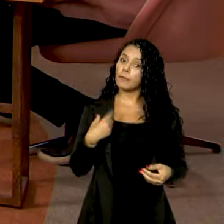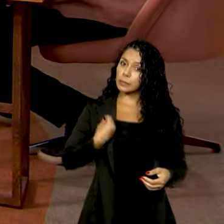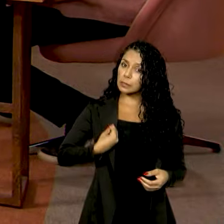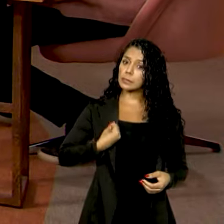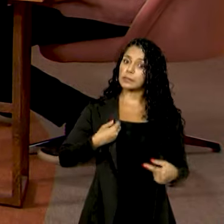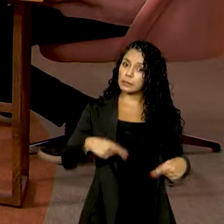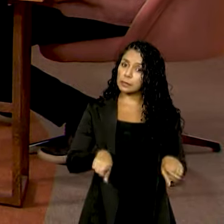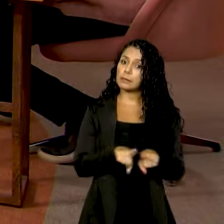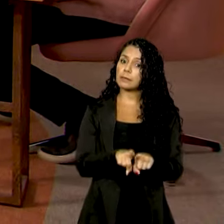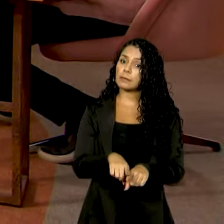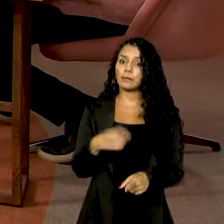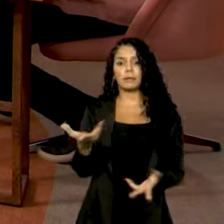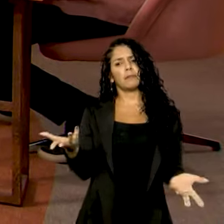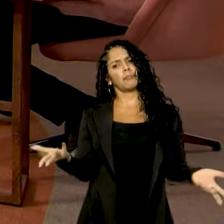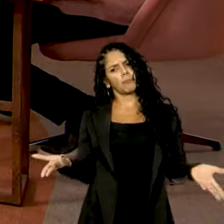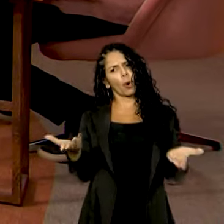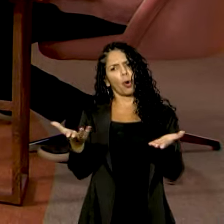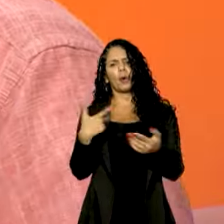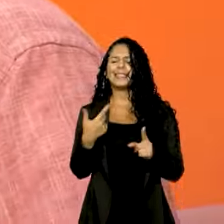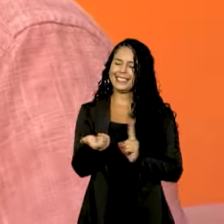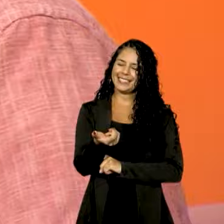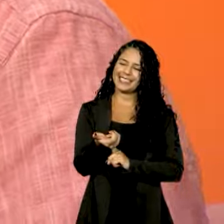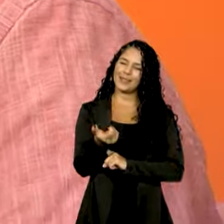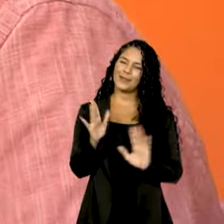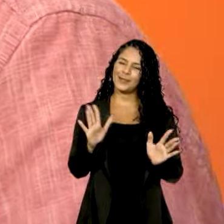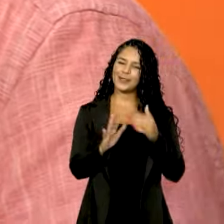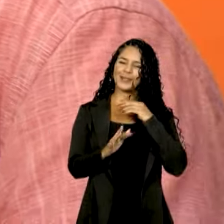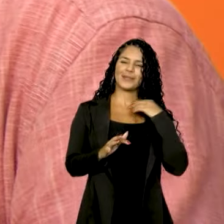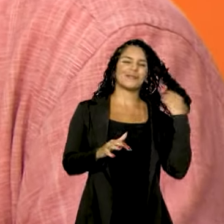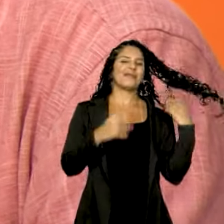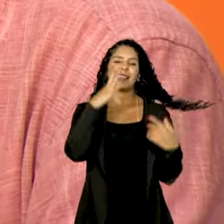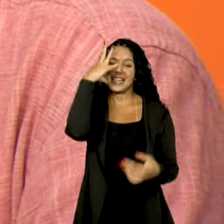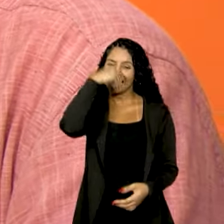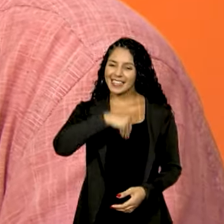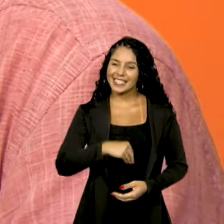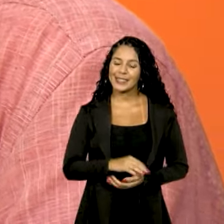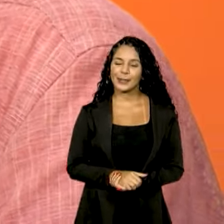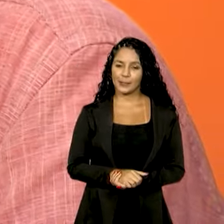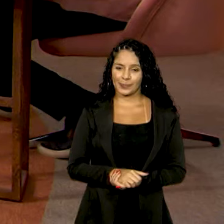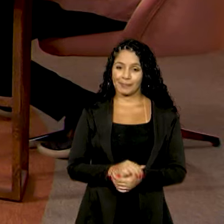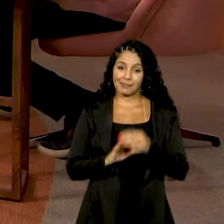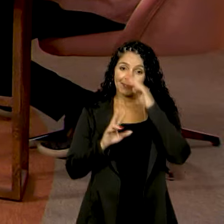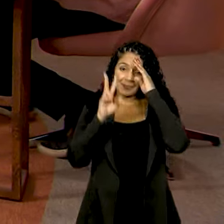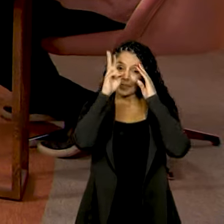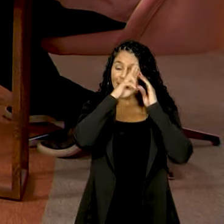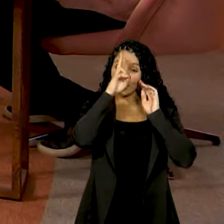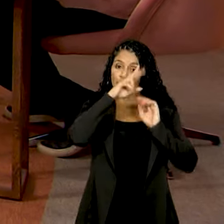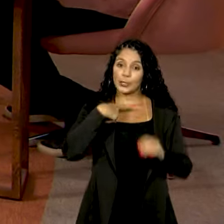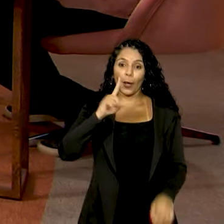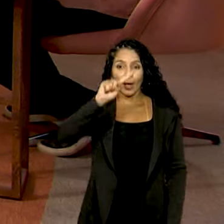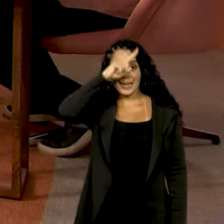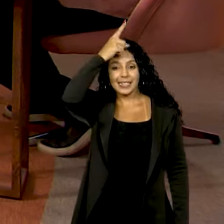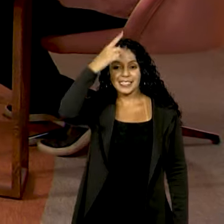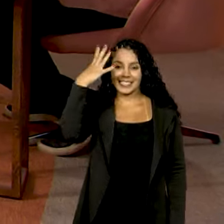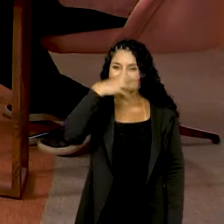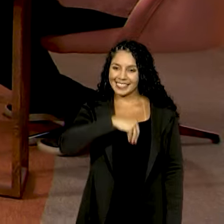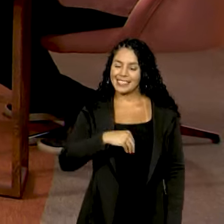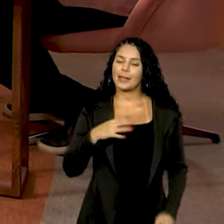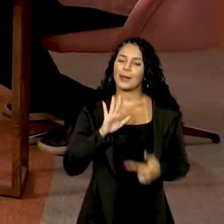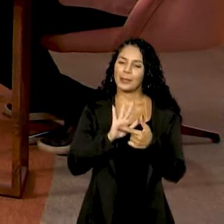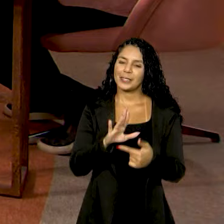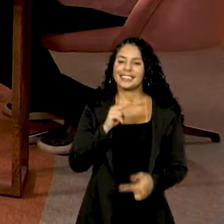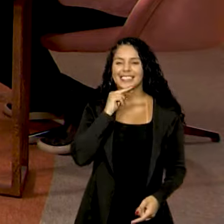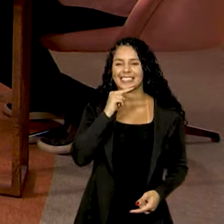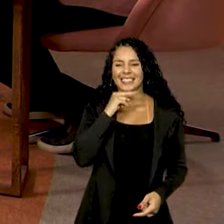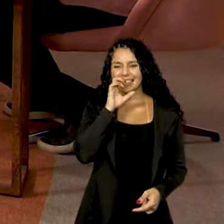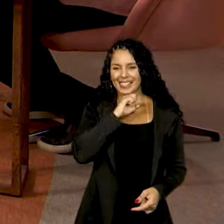do Gelinho, você. Amiga, então, pô. Eu fiquei nervoso, mas aí. Mas é mais linda, pro Gelinho. Gente, que história criativa. Vou mostrar pra minhas netas esse final de semana.